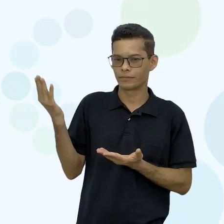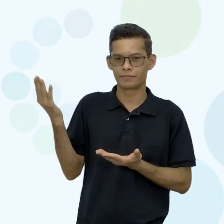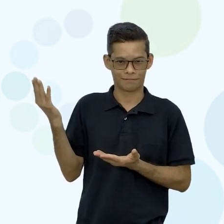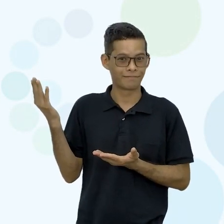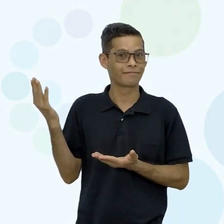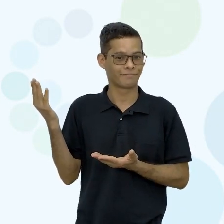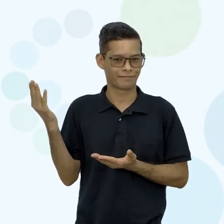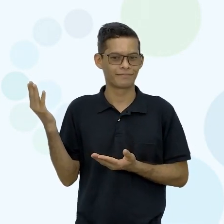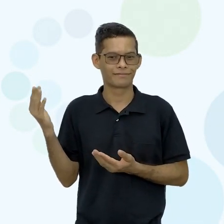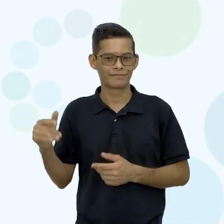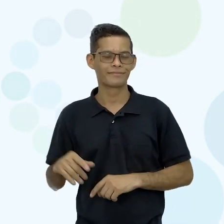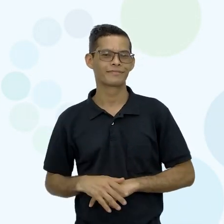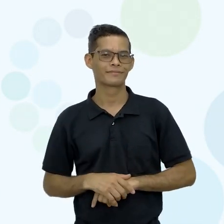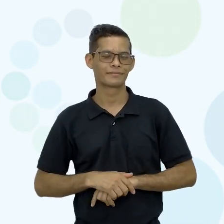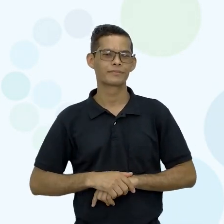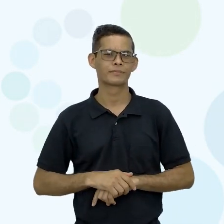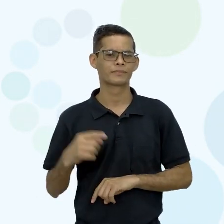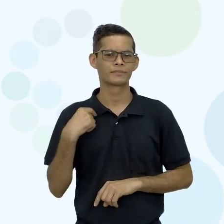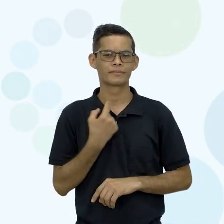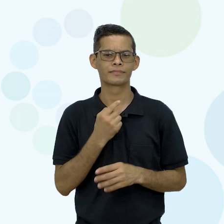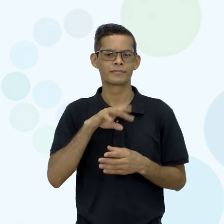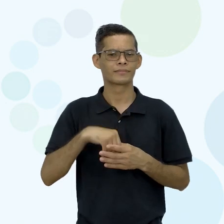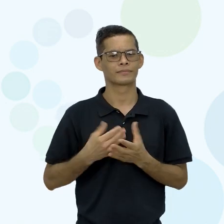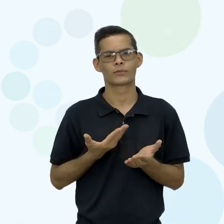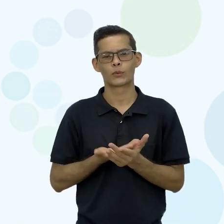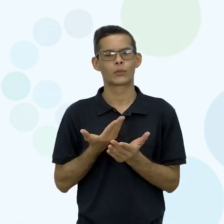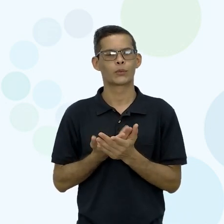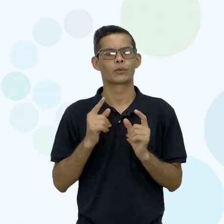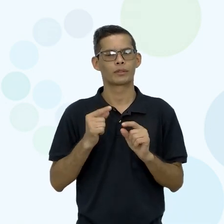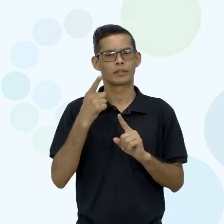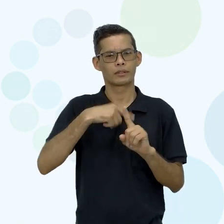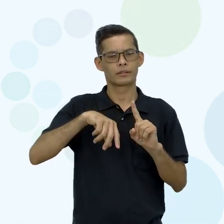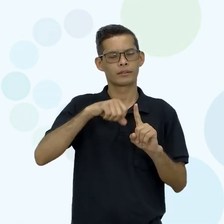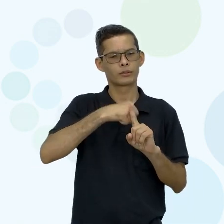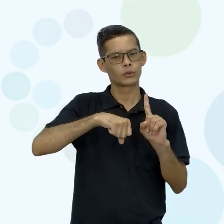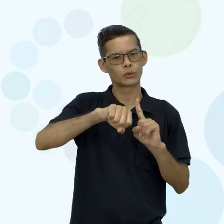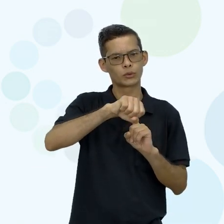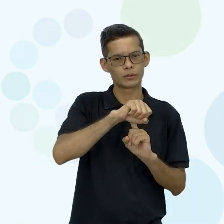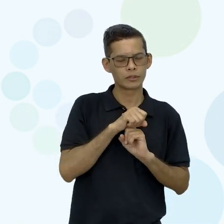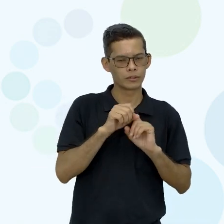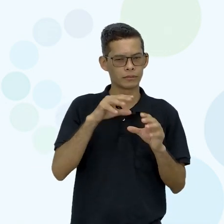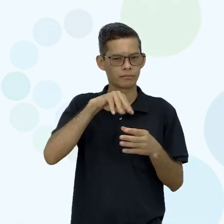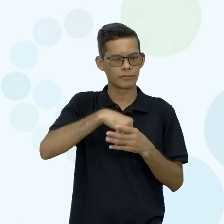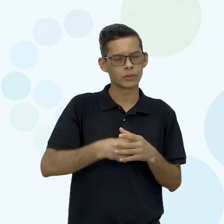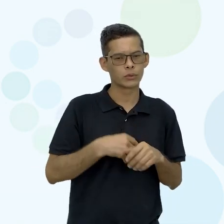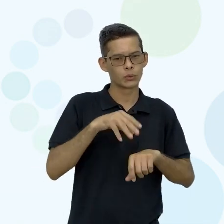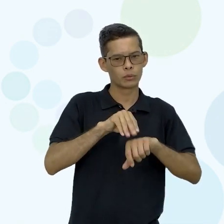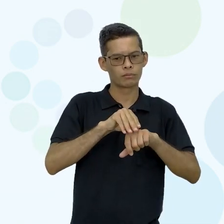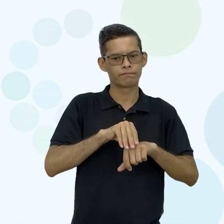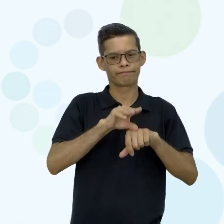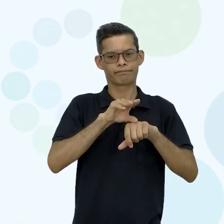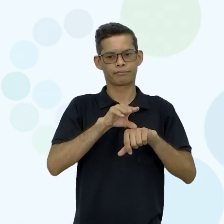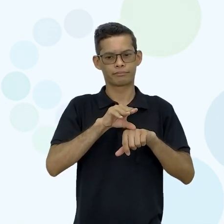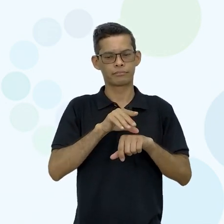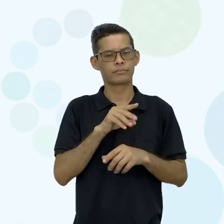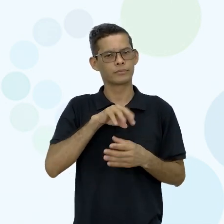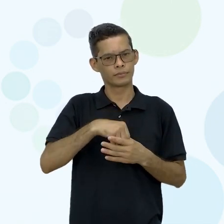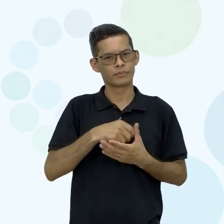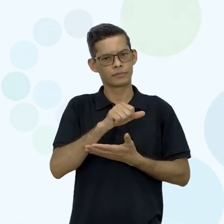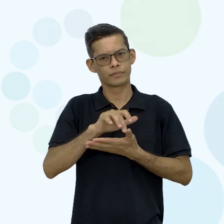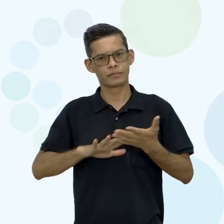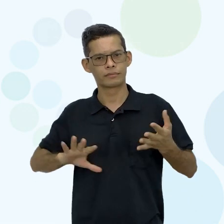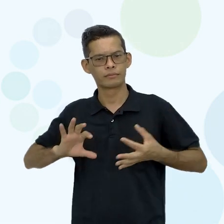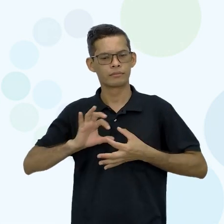nós, olha lá. O nosso componente é sociedade e conhecimento, atividade